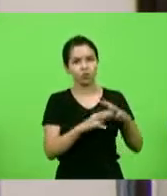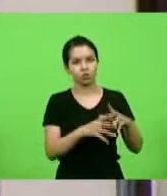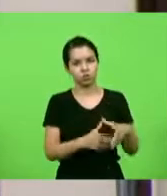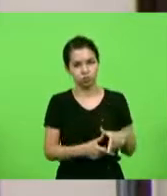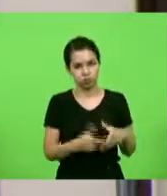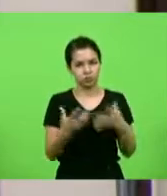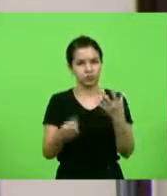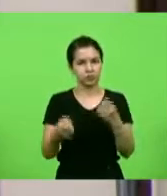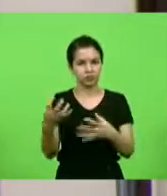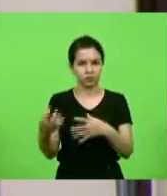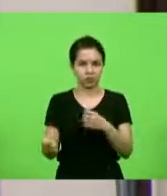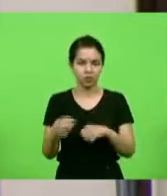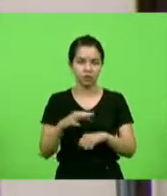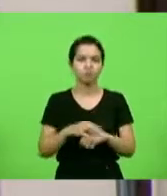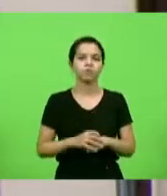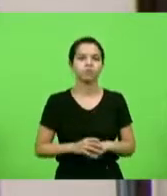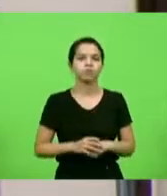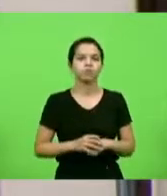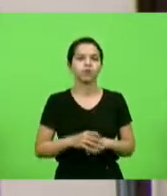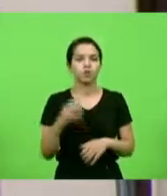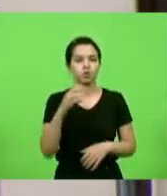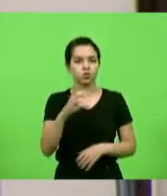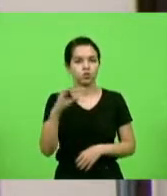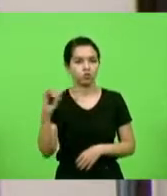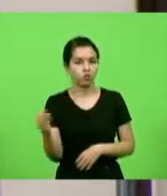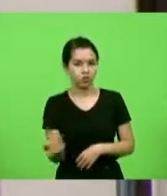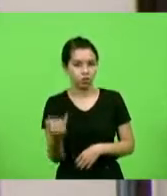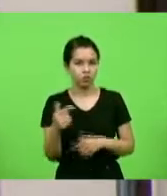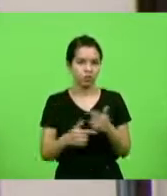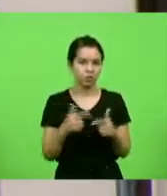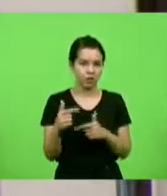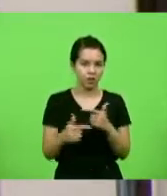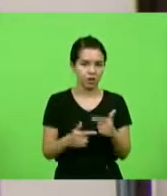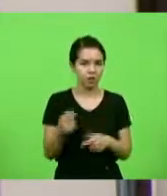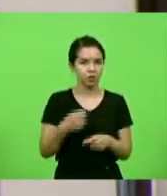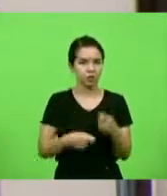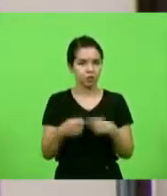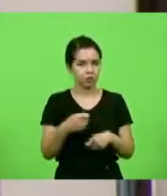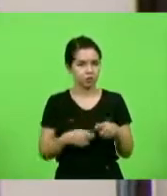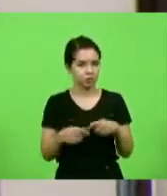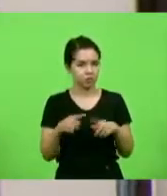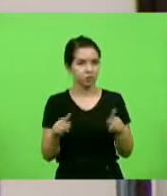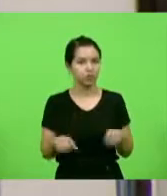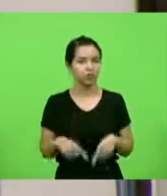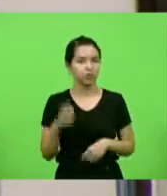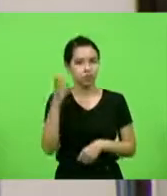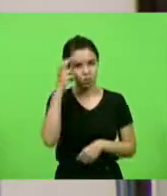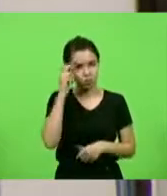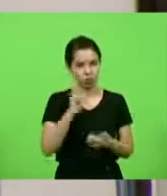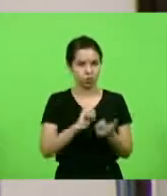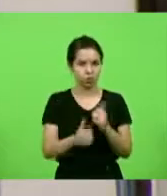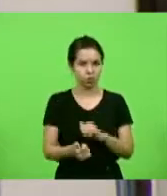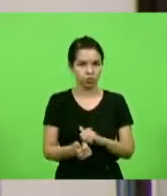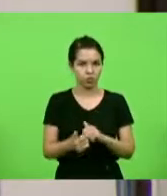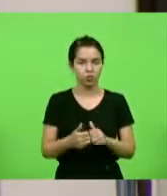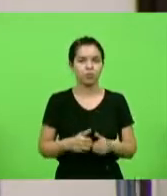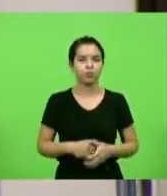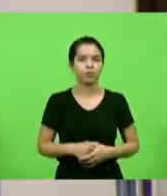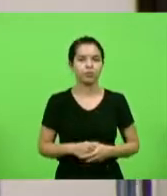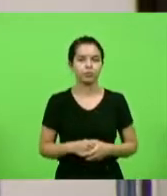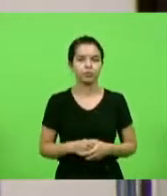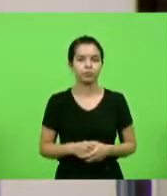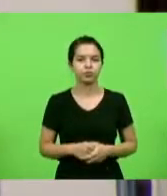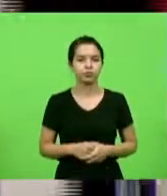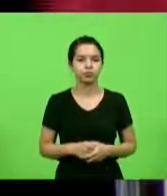das comissões de Constituição e Justiça, Trabalho, Administração e Serviço Público, Educação, Cultura e Desporto, em discussão. Eu